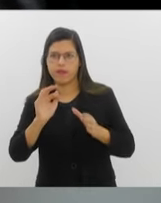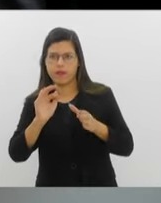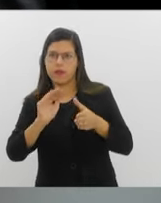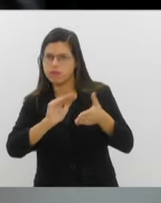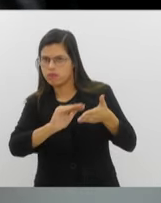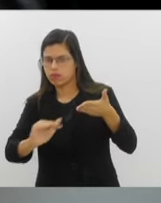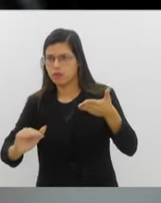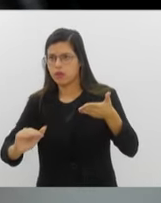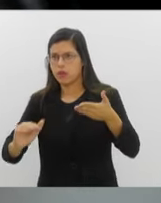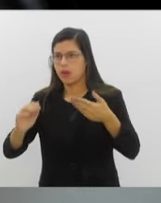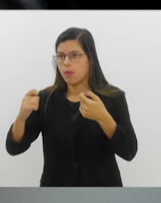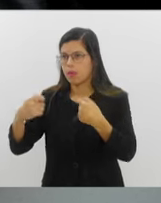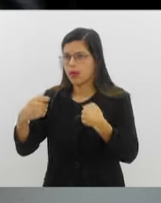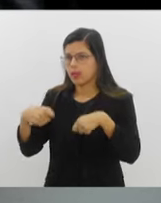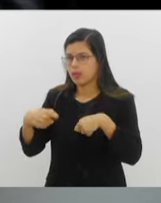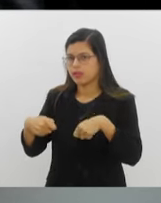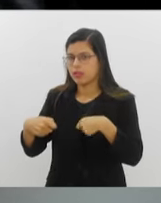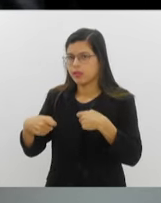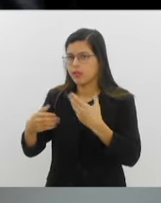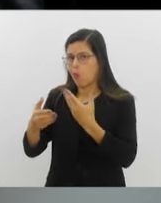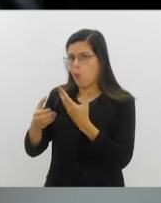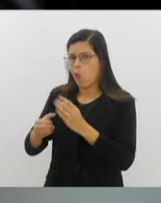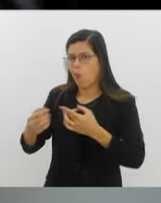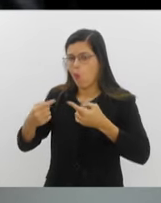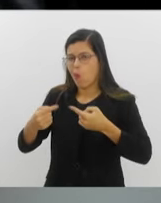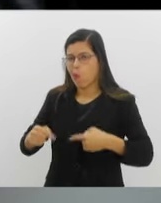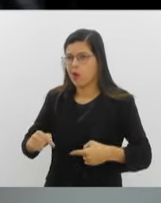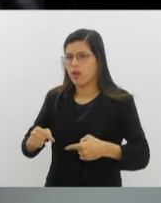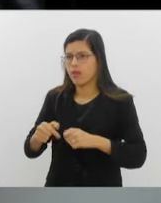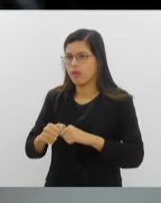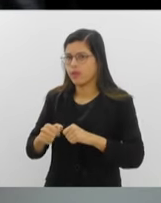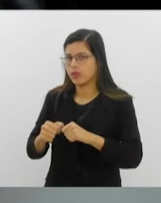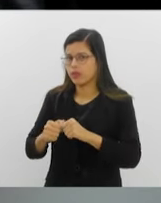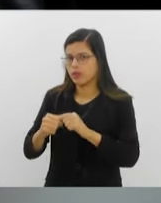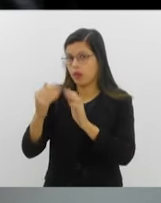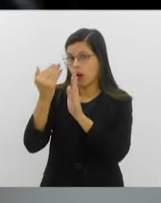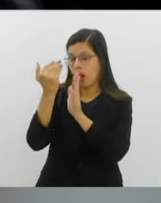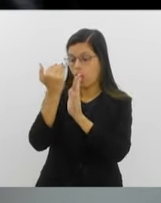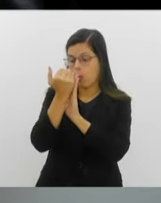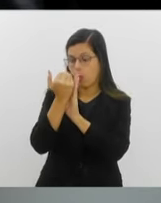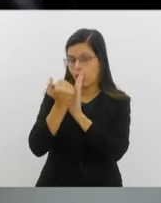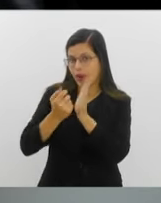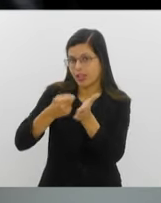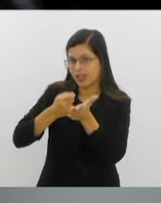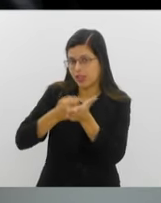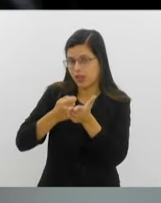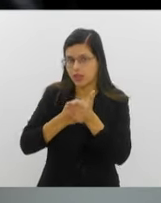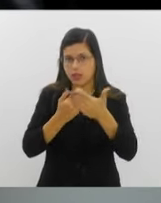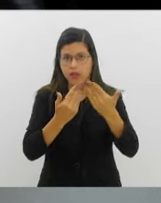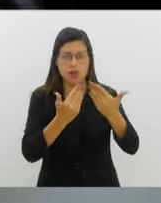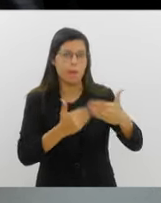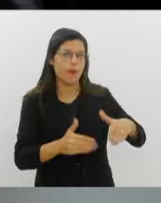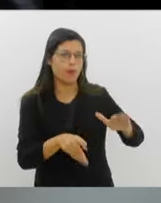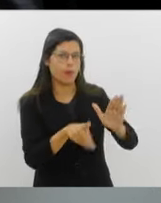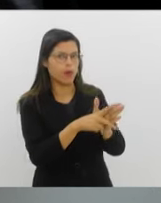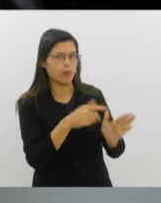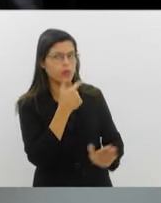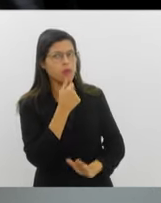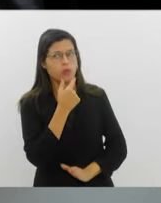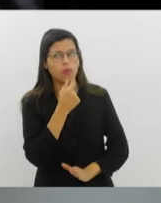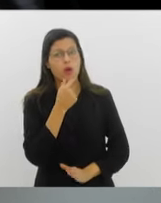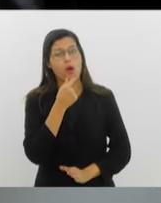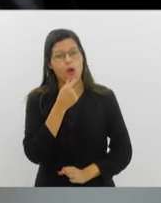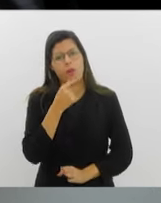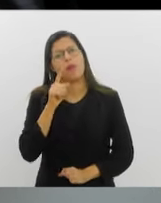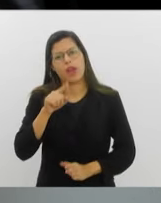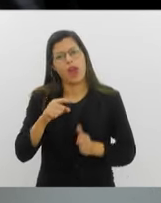ter que concorrer com base nas exigências que são colocadas para a prova masculina. Né? Isso, sem dúvida nenhuma, estabelece um tipo